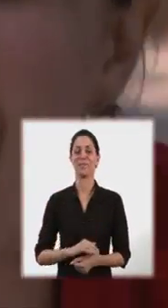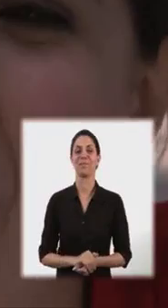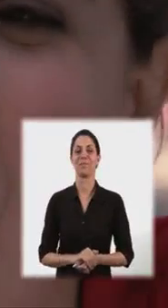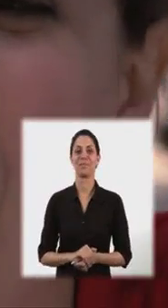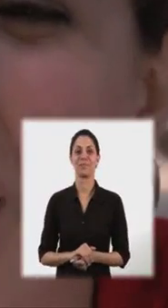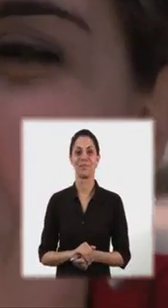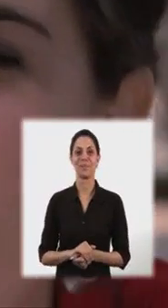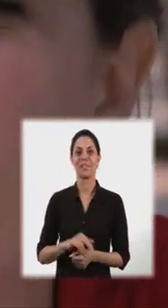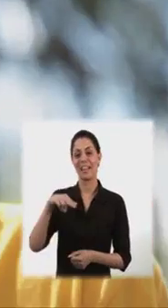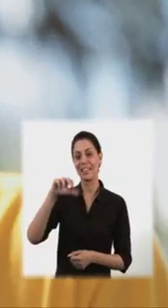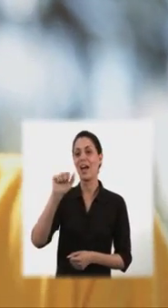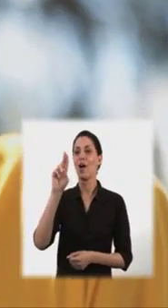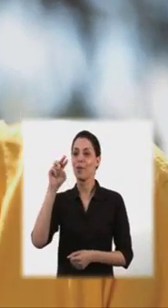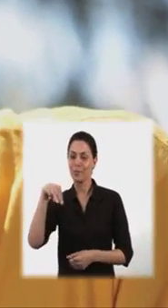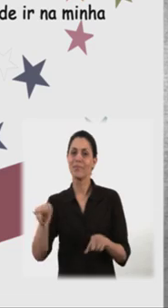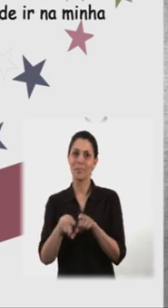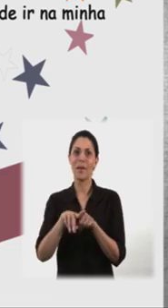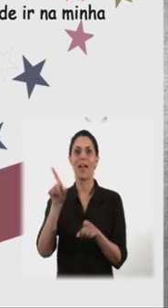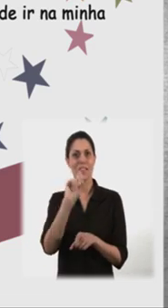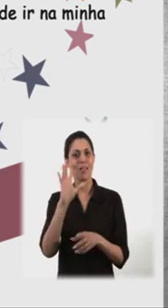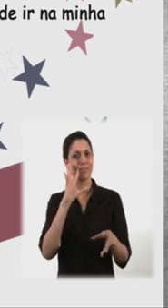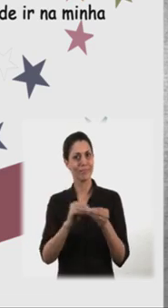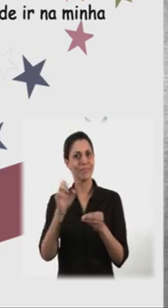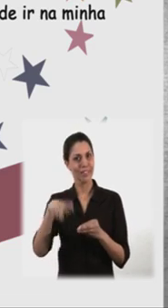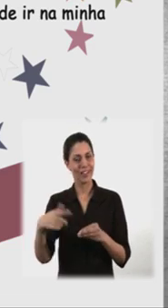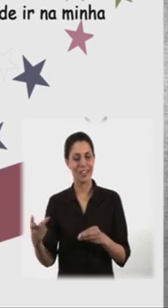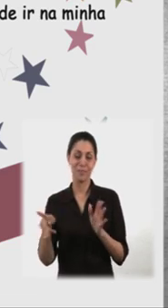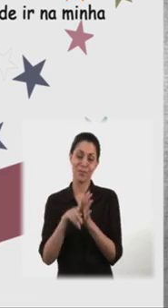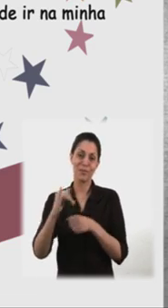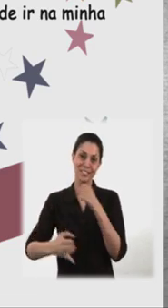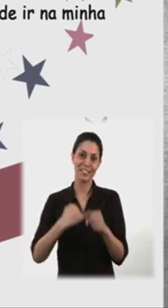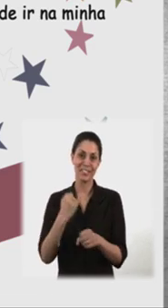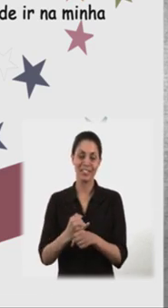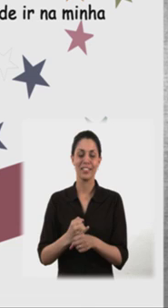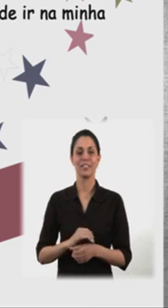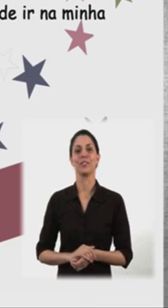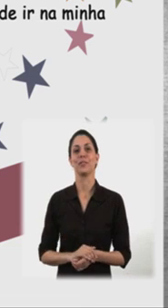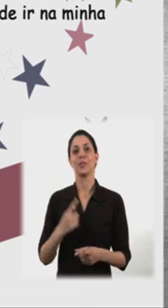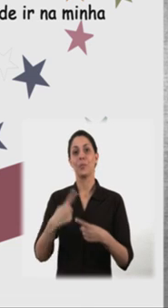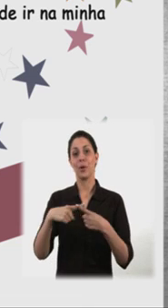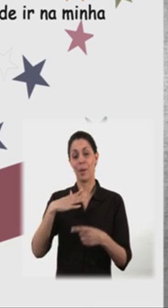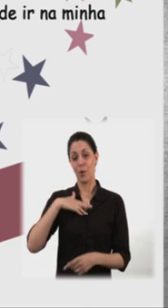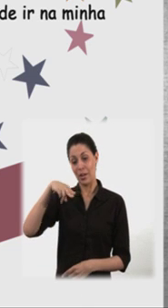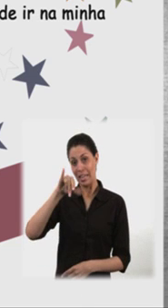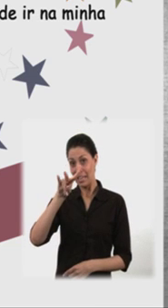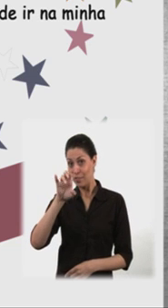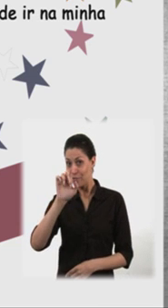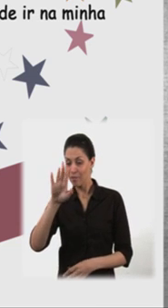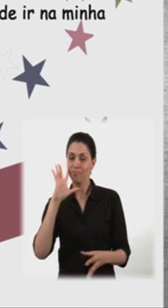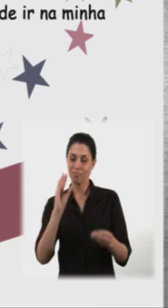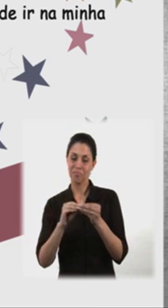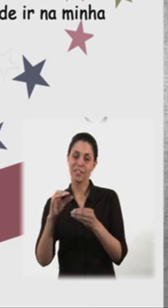é N-A-U-M, isso, né? é engraçado. Porque é meu nível, deve ser aniversário. Aniversário. Porque eu